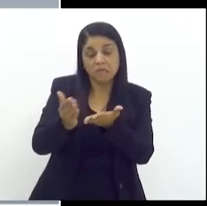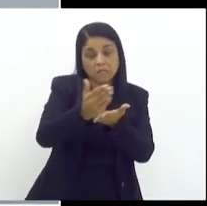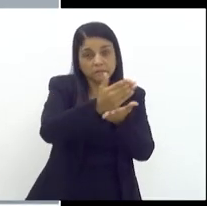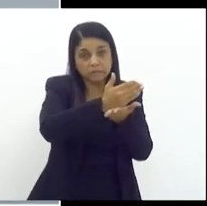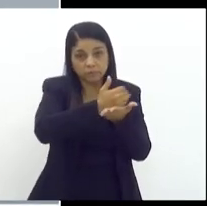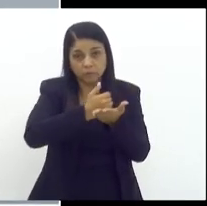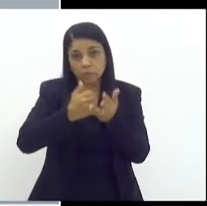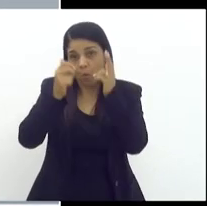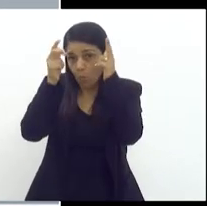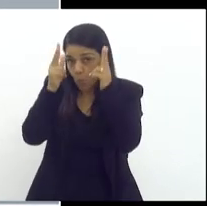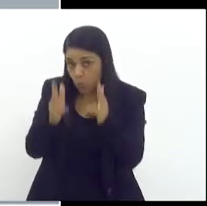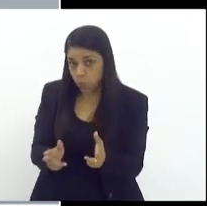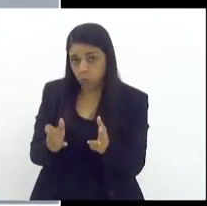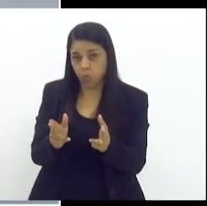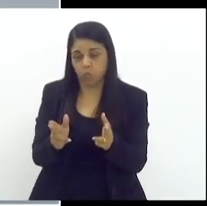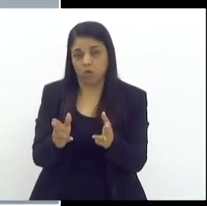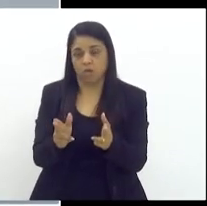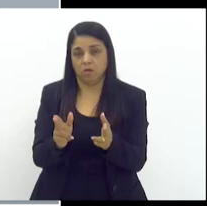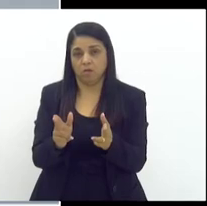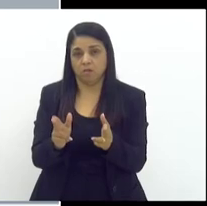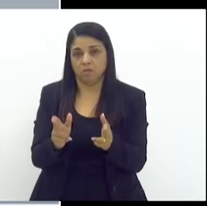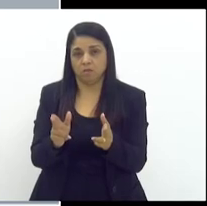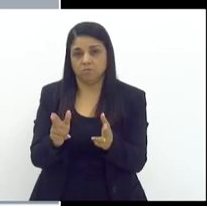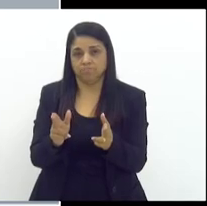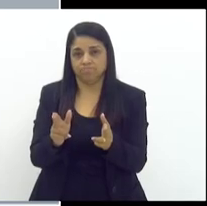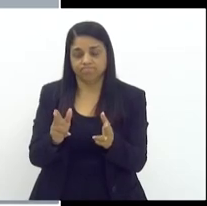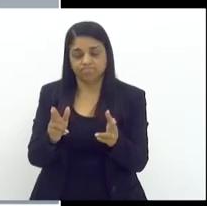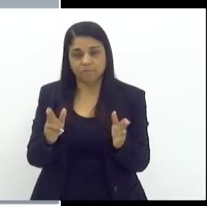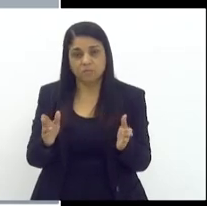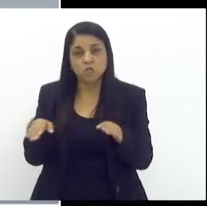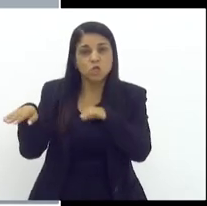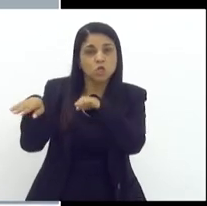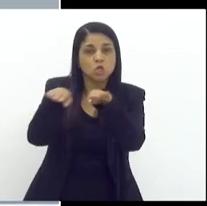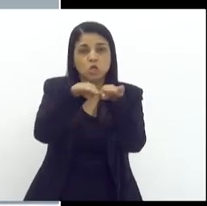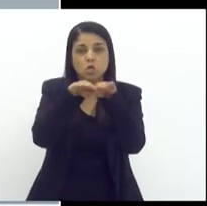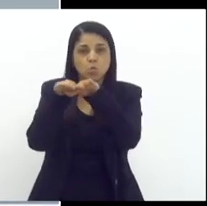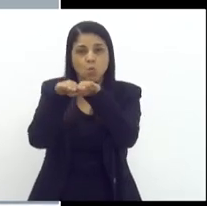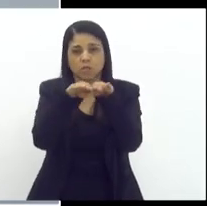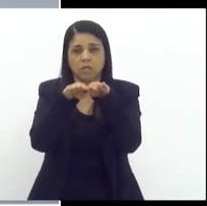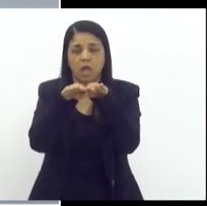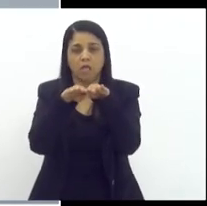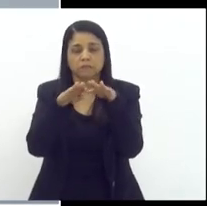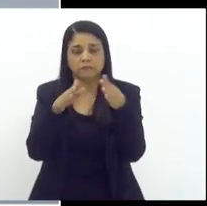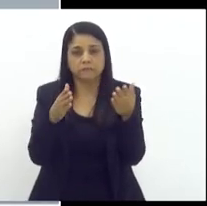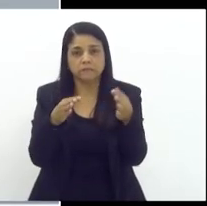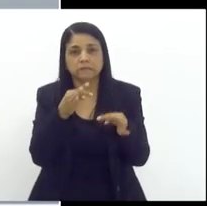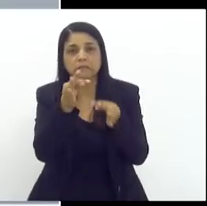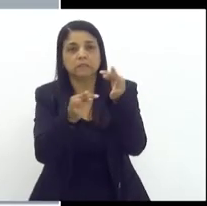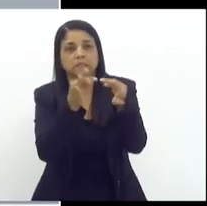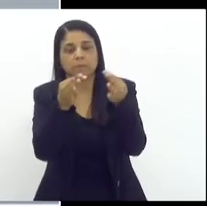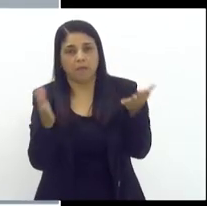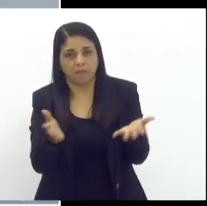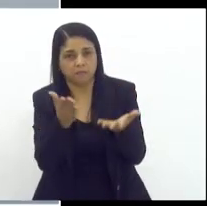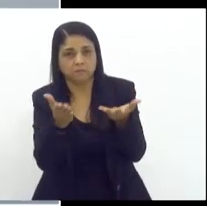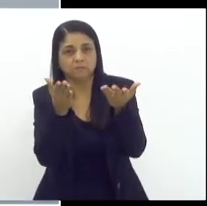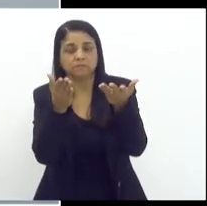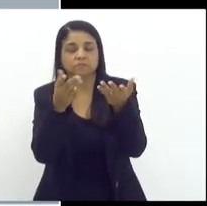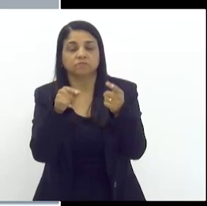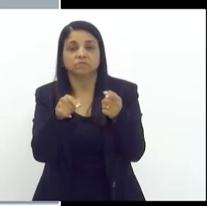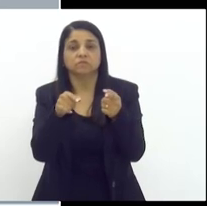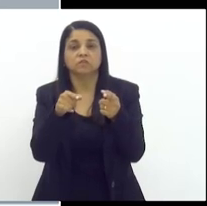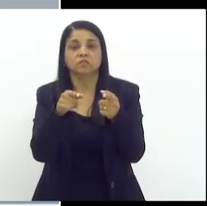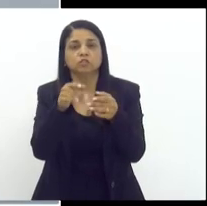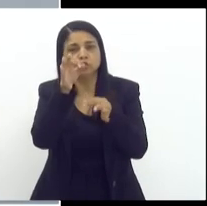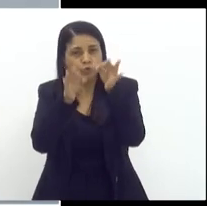da mesma maneira promovendo a igualdade de tratamento justo o que o ICMS